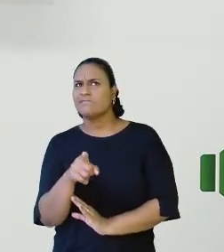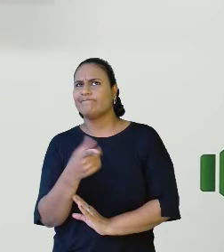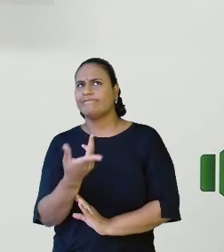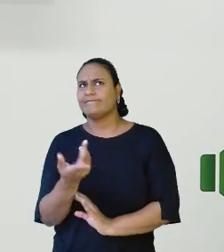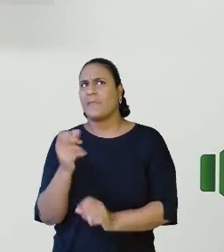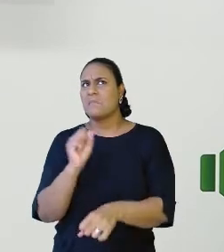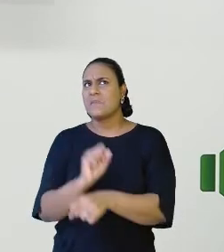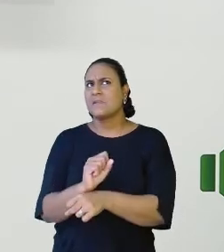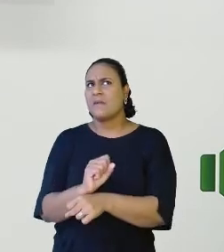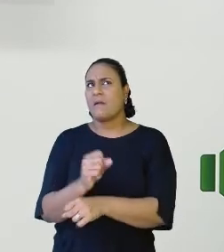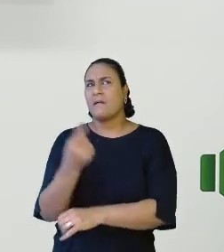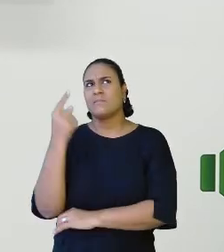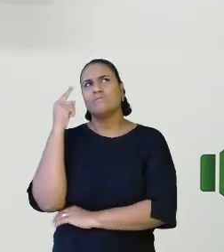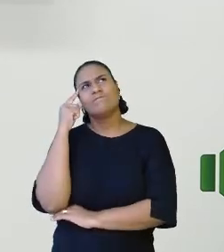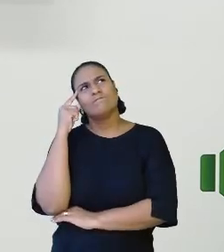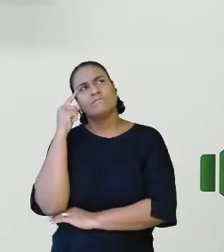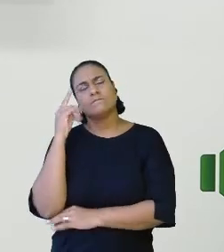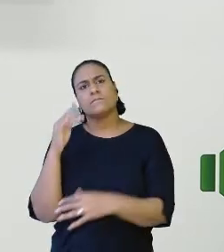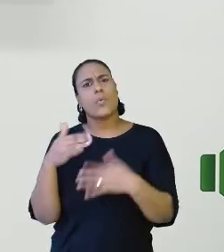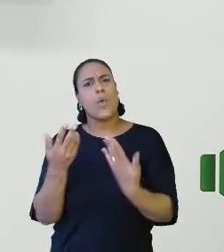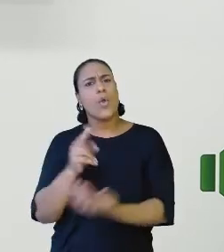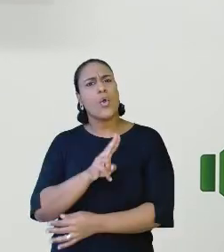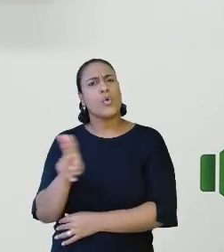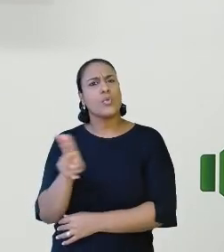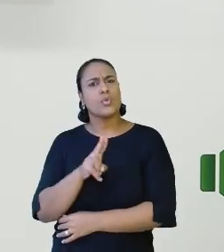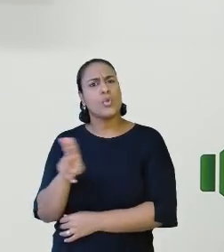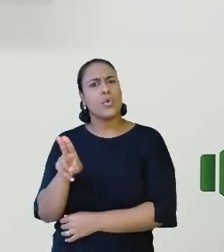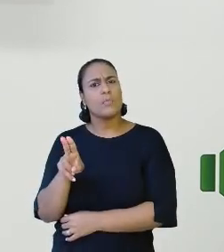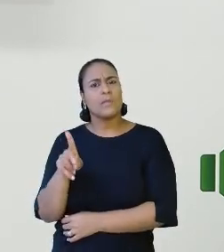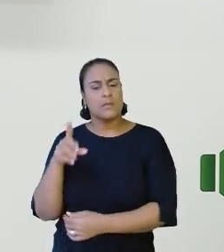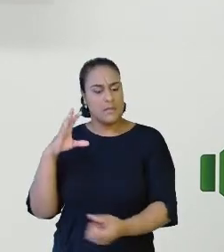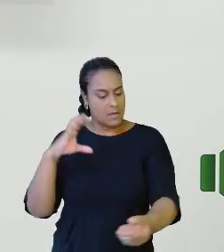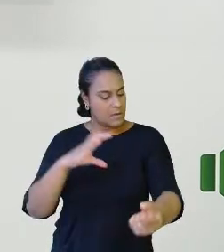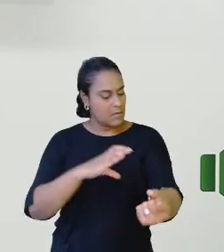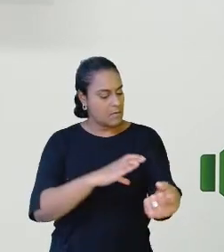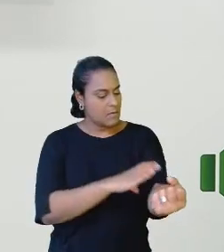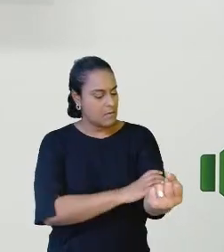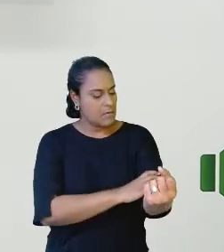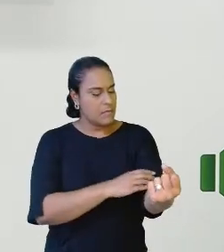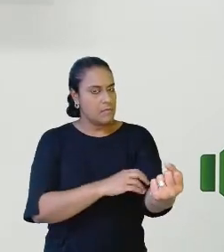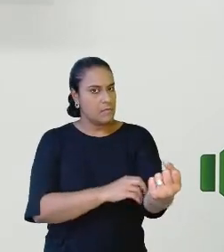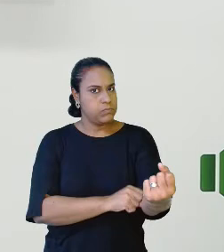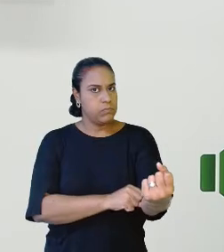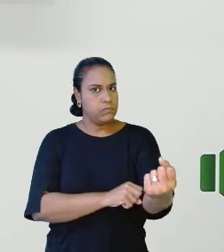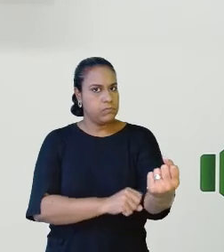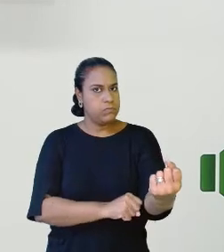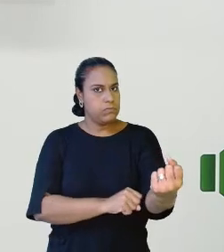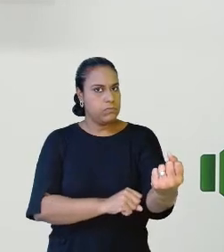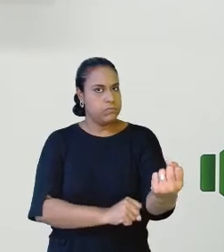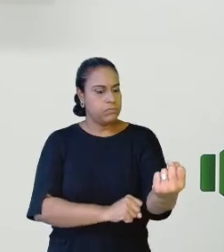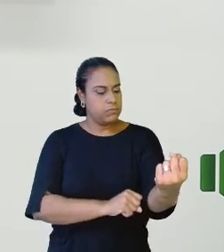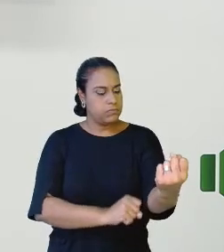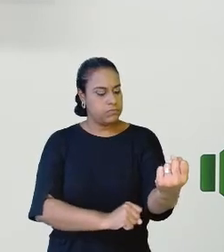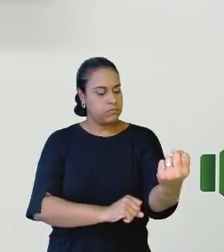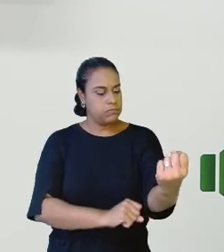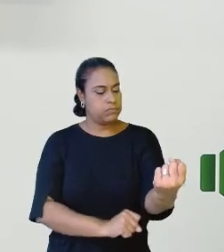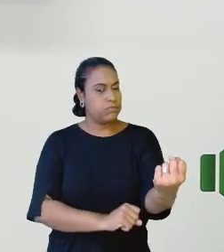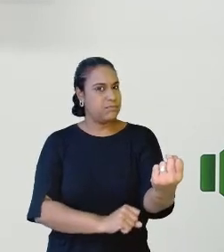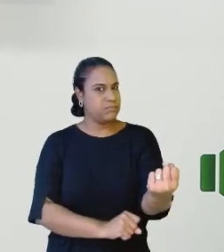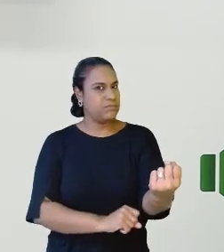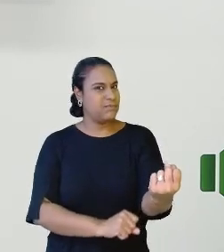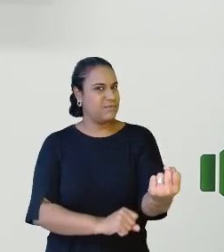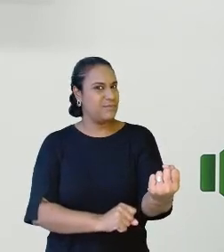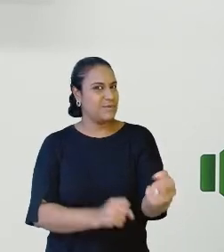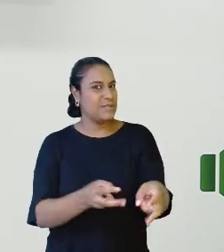e pensaram, qual o nome do aparelho que faz esse trabalho de aferir